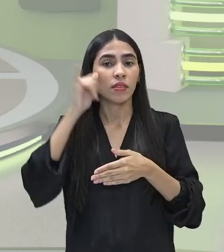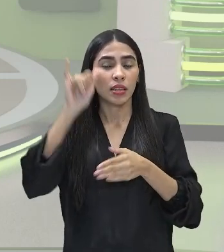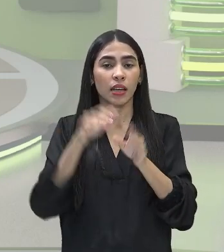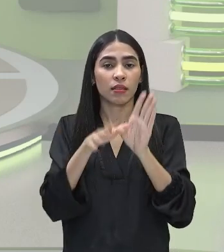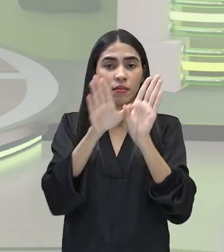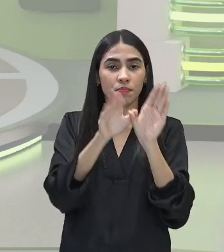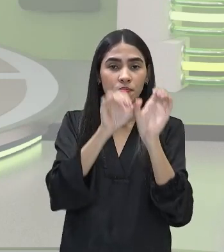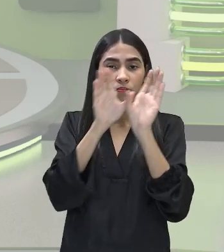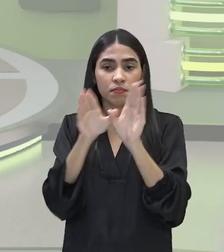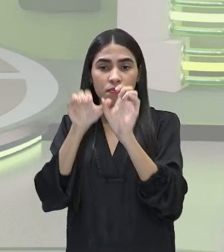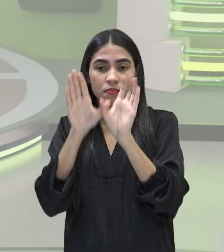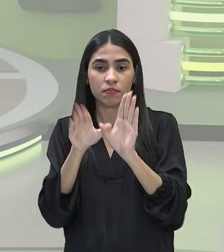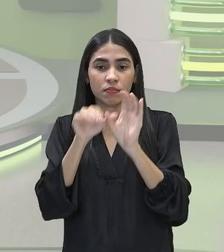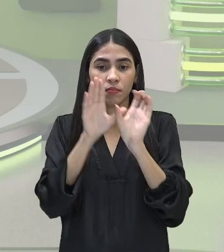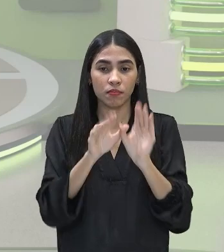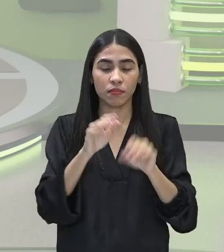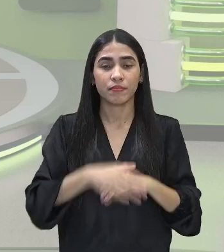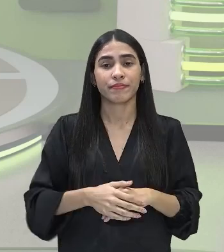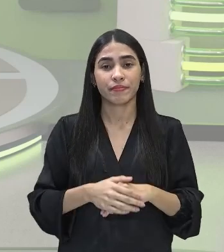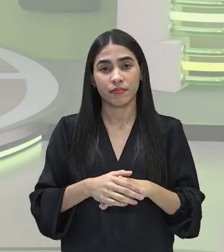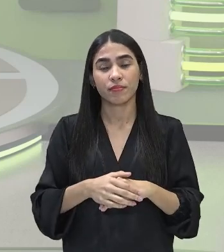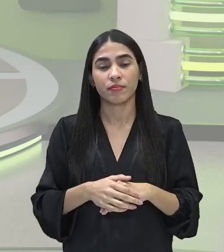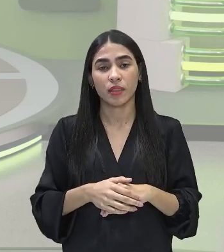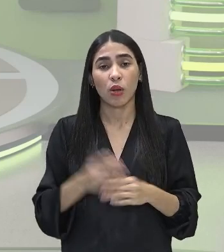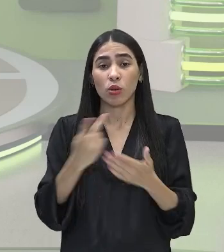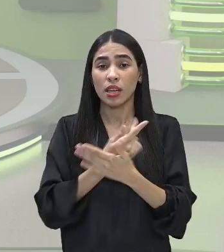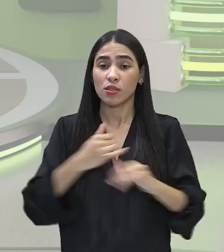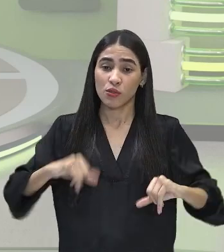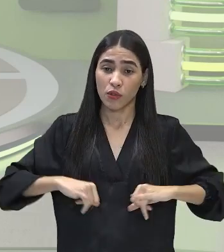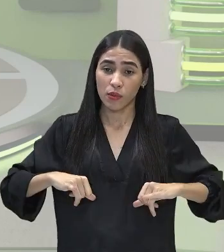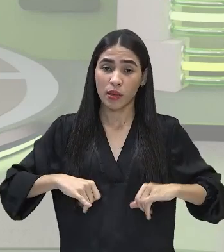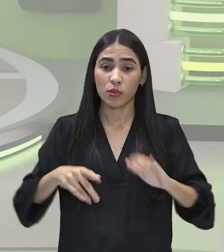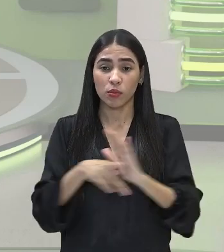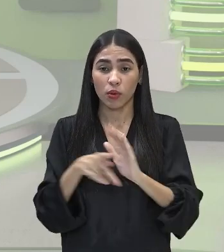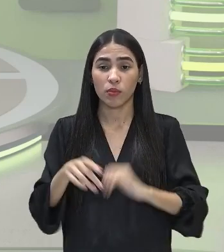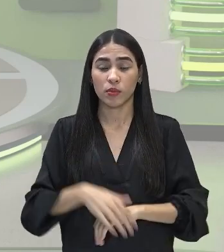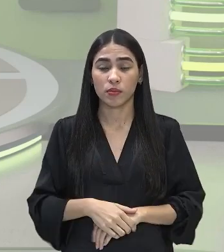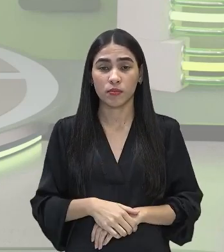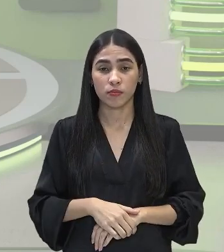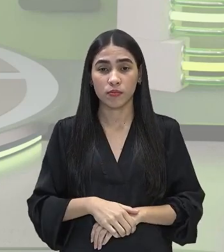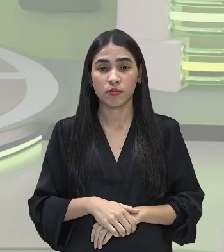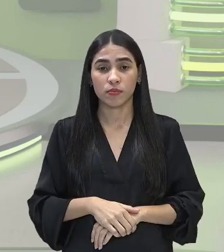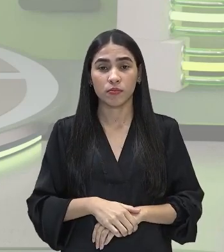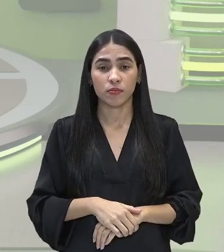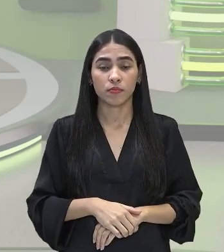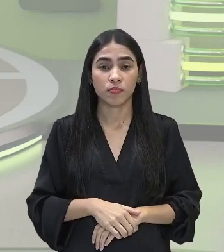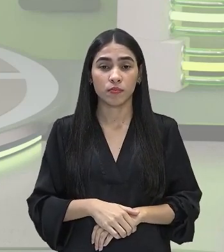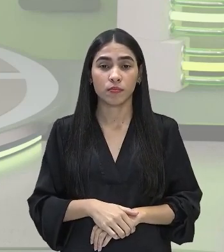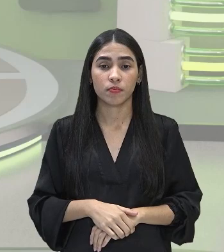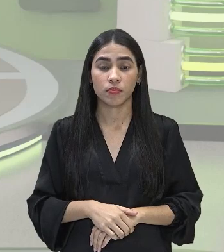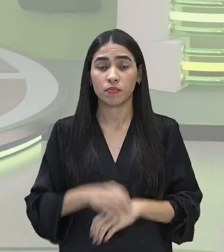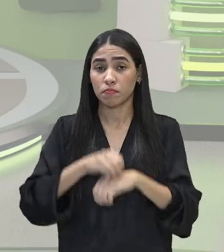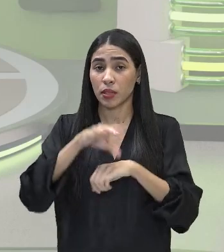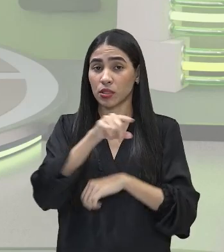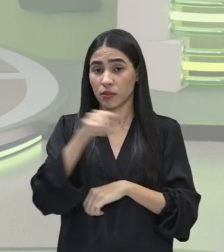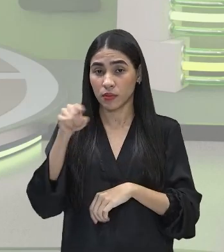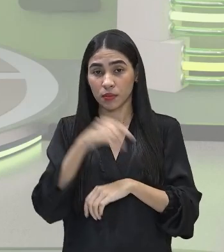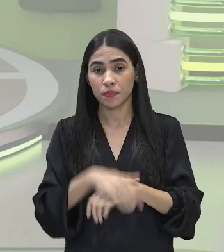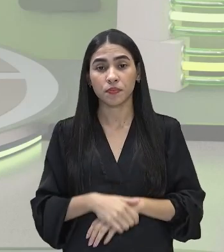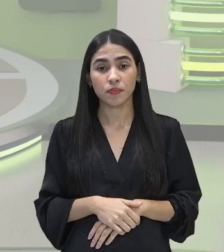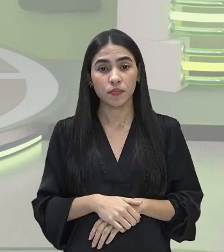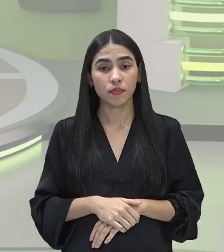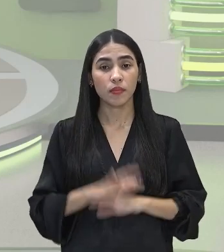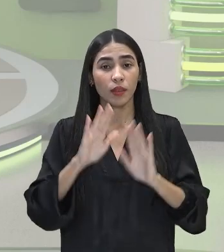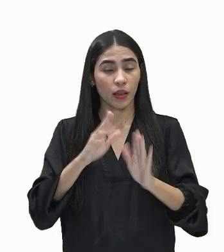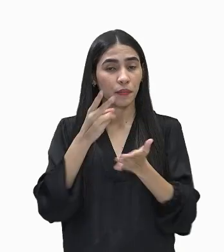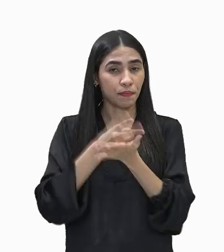esses indivíduos que acabam sofrendo, ao invés de viver livres na floresta. Isso é só uma dica para vocês. Mas